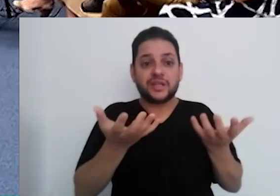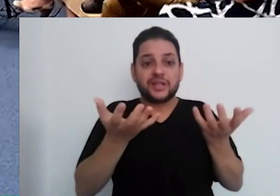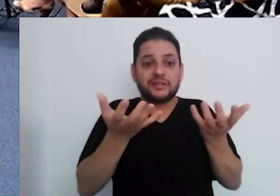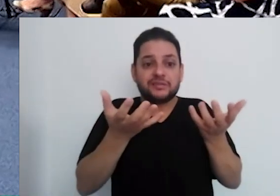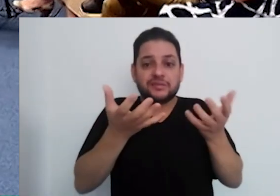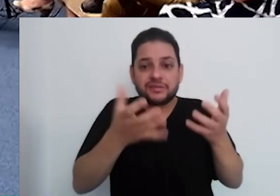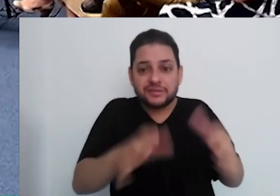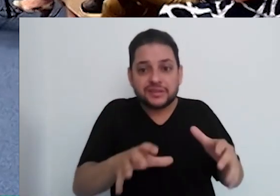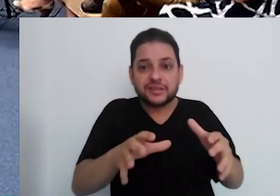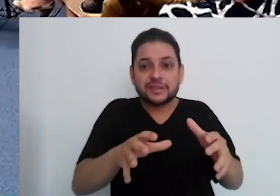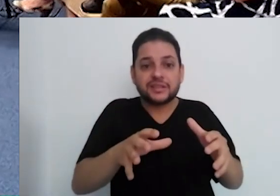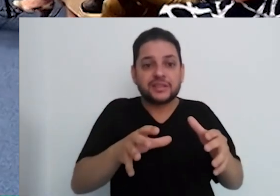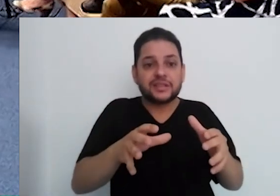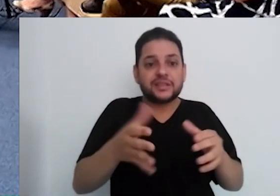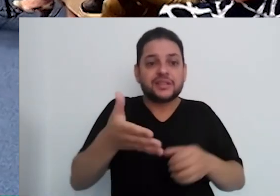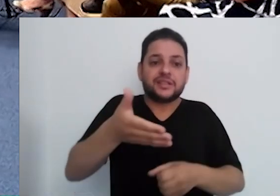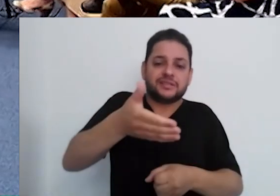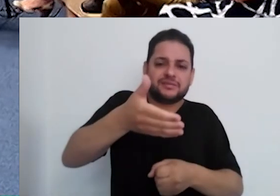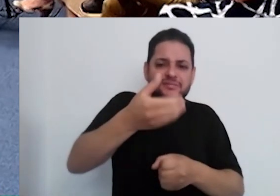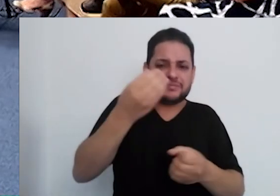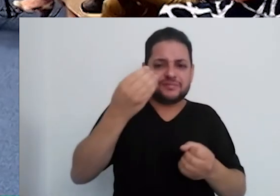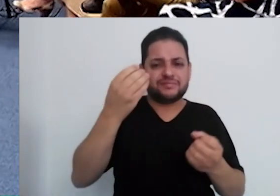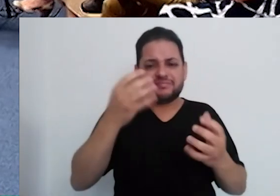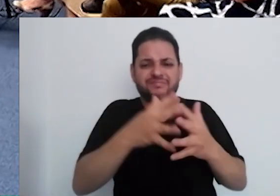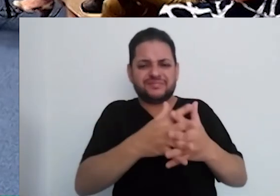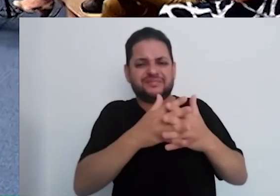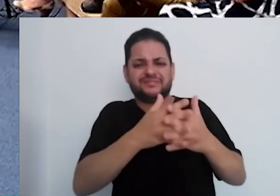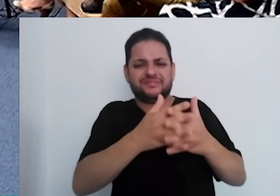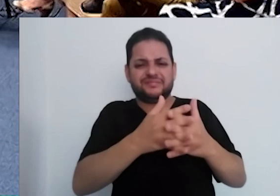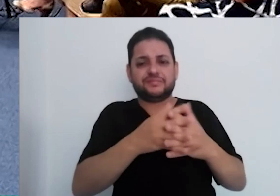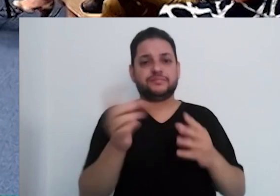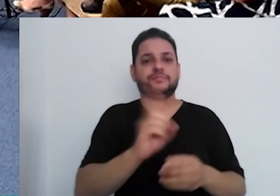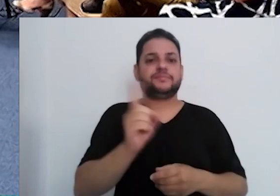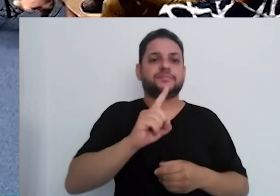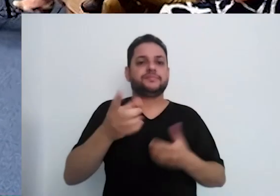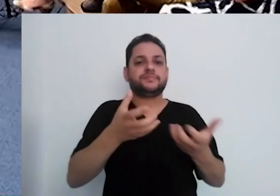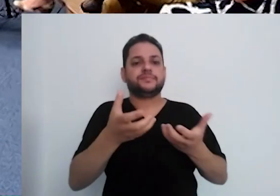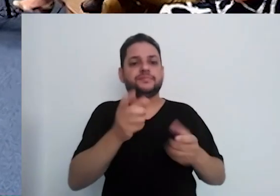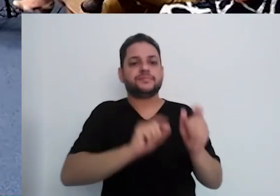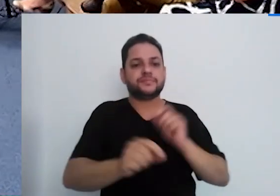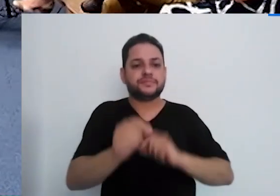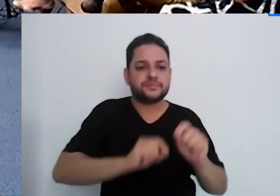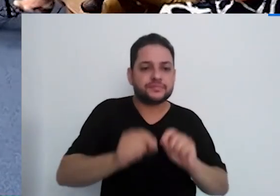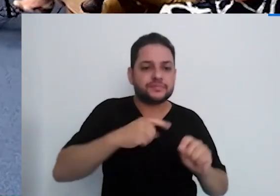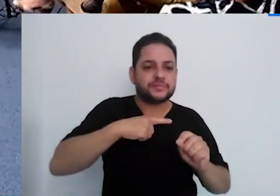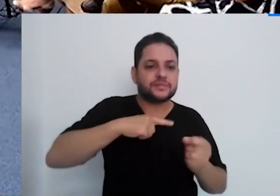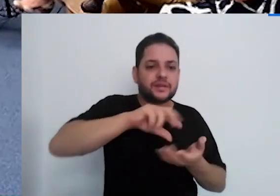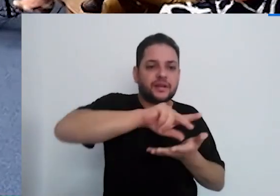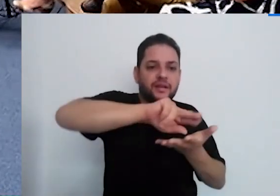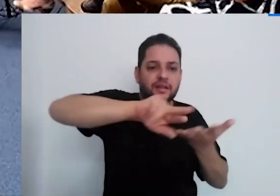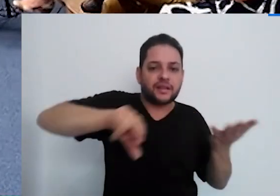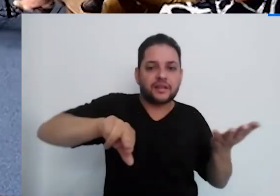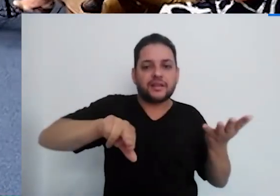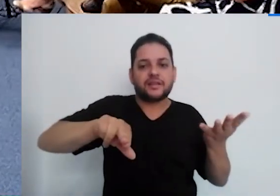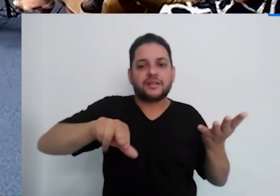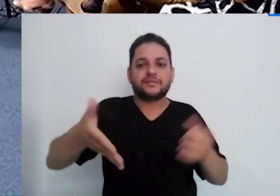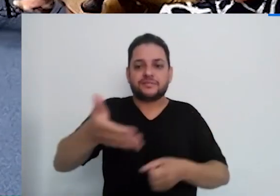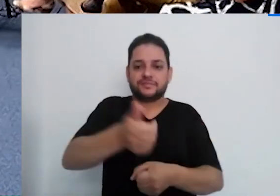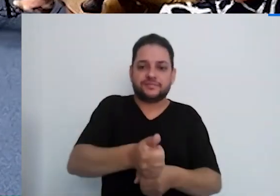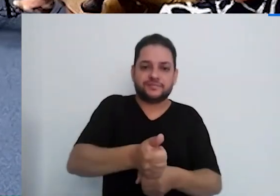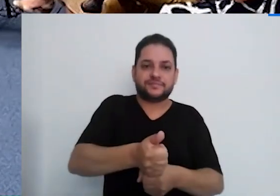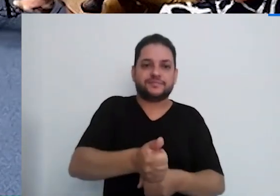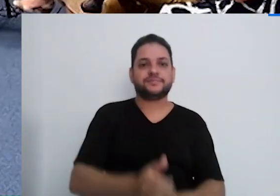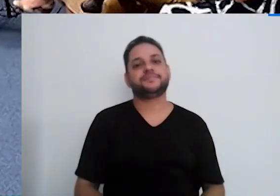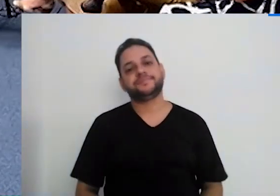não queria simplificar a gente também não queria deixar complexo demais porque senão ninguém entender porque ninguém tinha passado pelo que a gente tinha passado de um ano e meio de